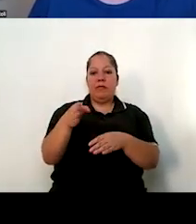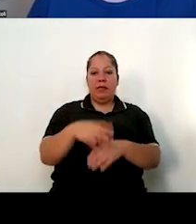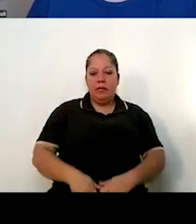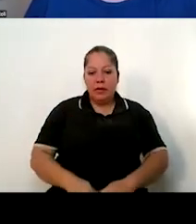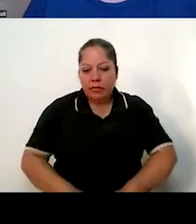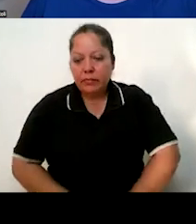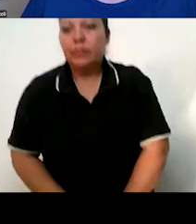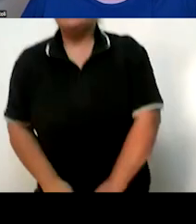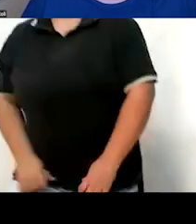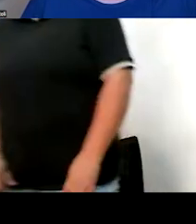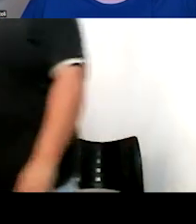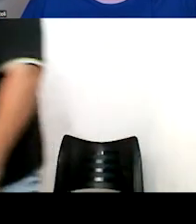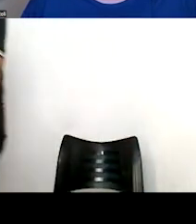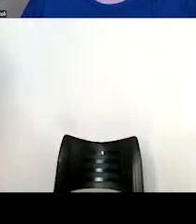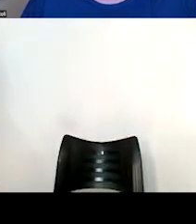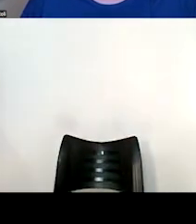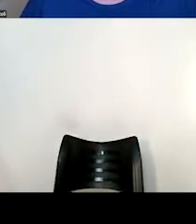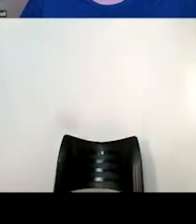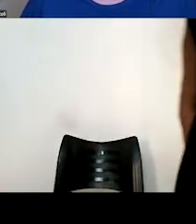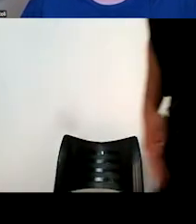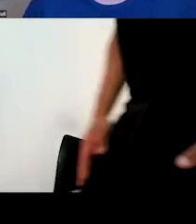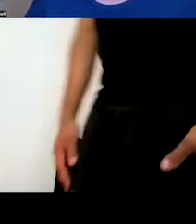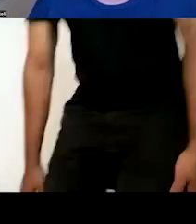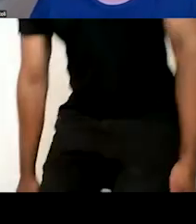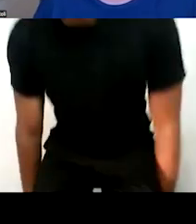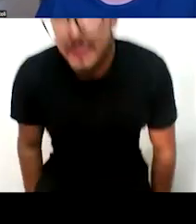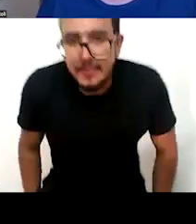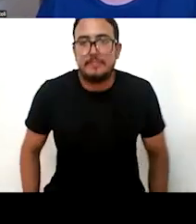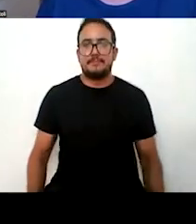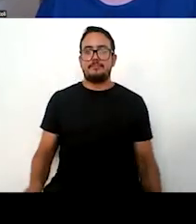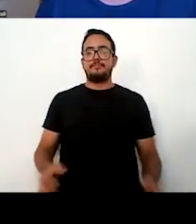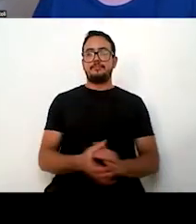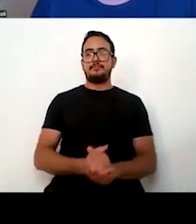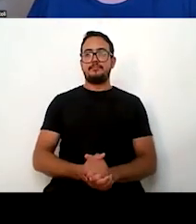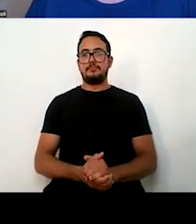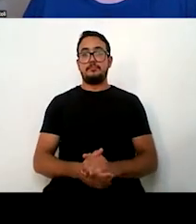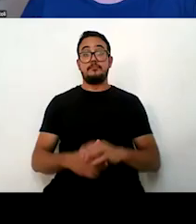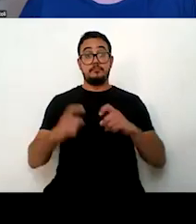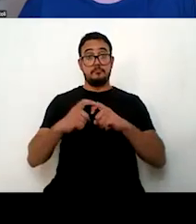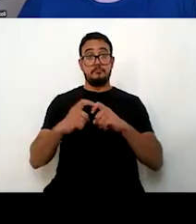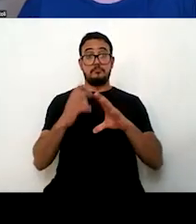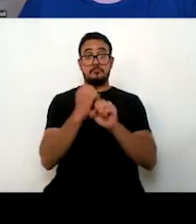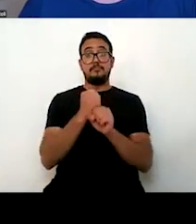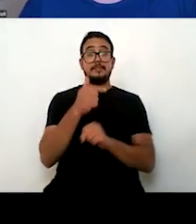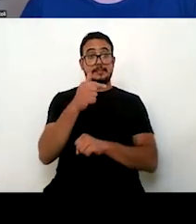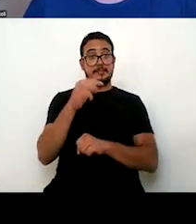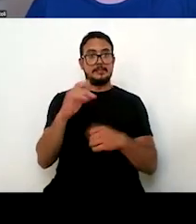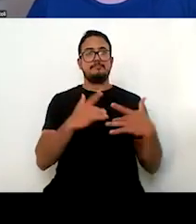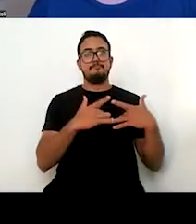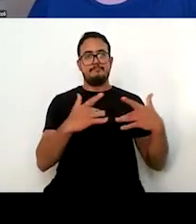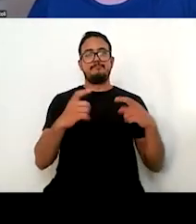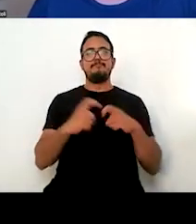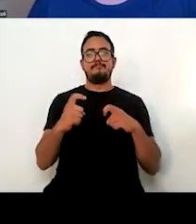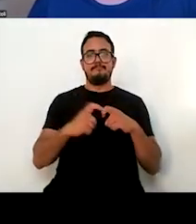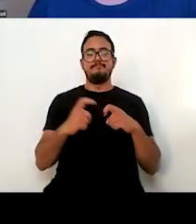inteiro. Então, esse ano foi a maior campanha que nós já fizemos, foram 70 médicos voluntários. Em 6 dias, nós